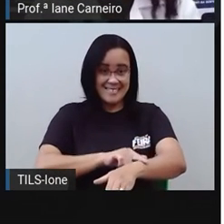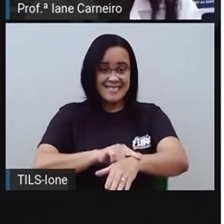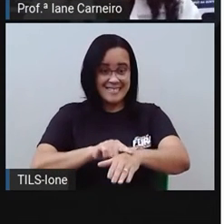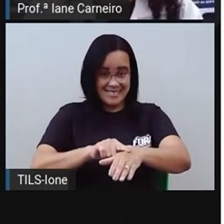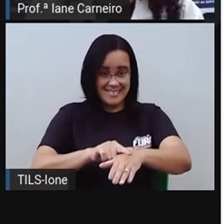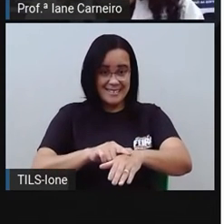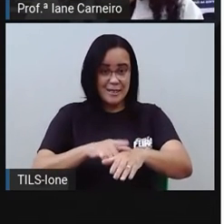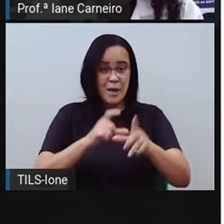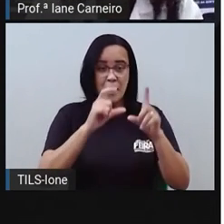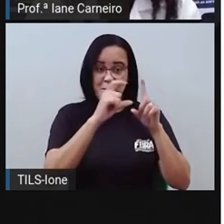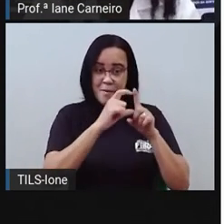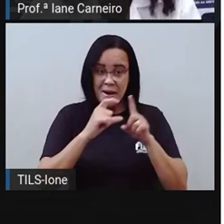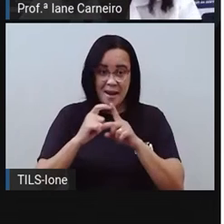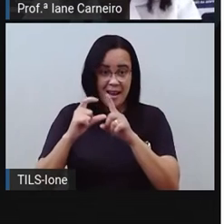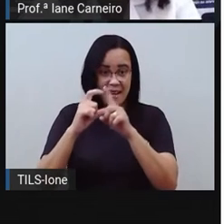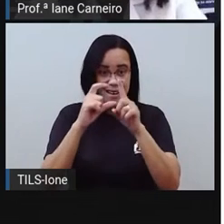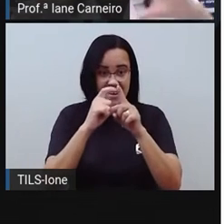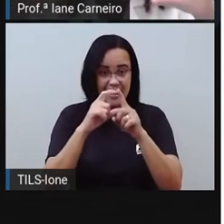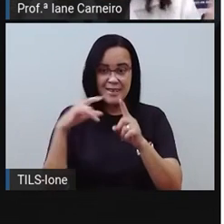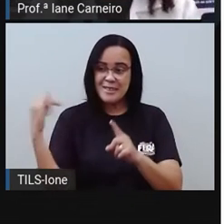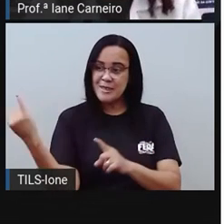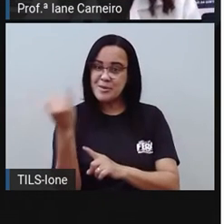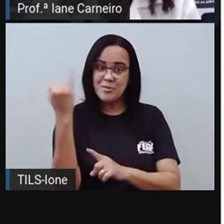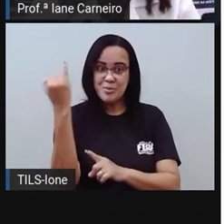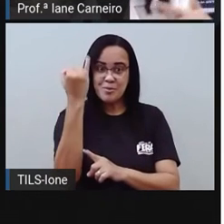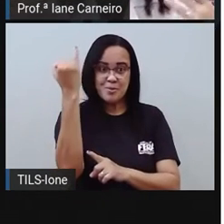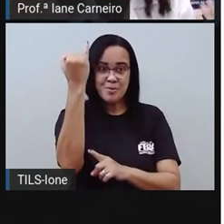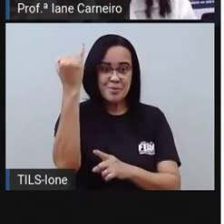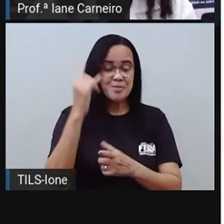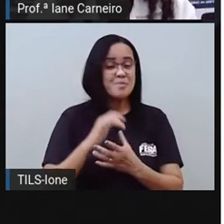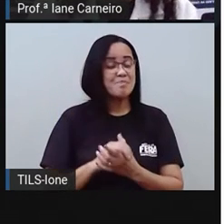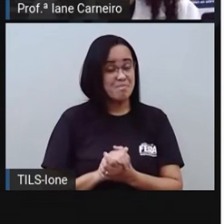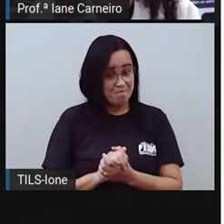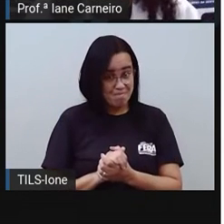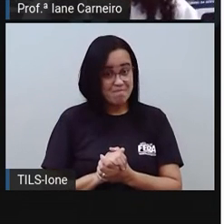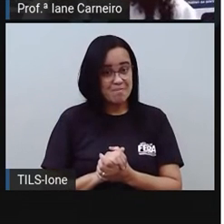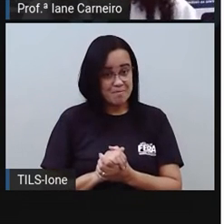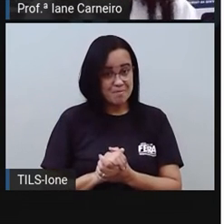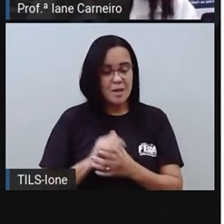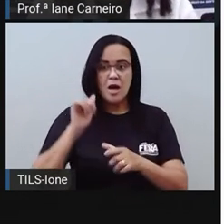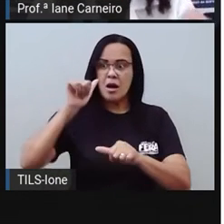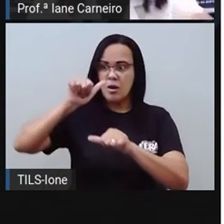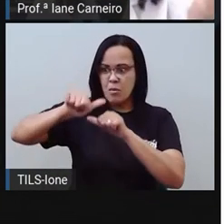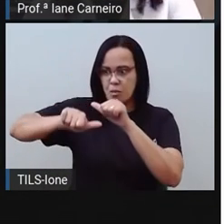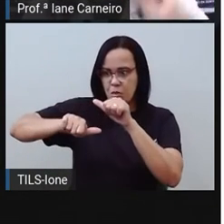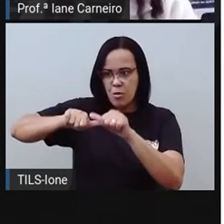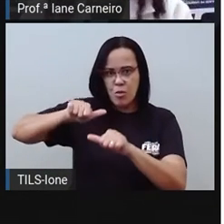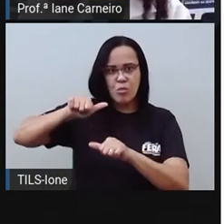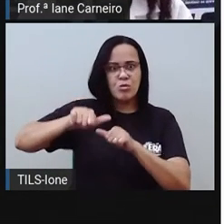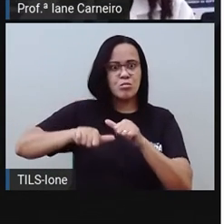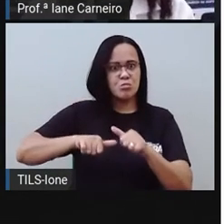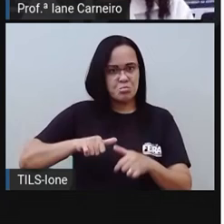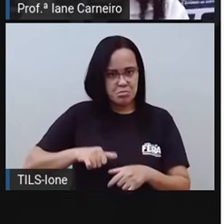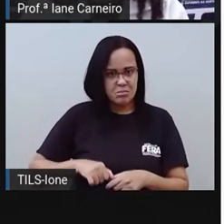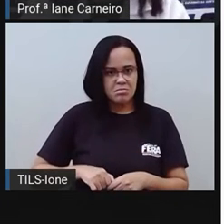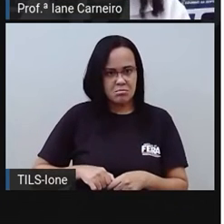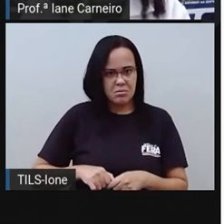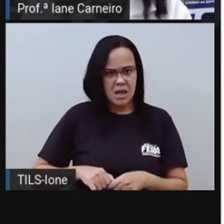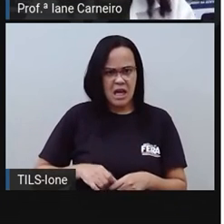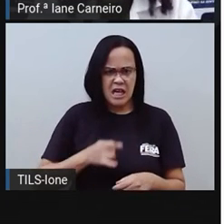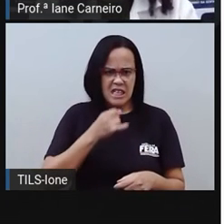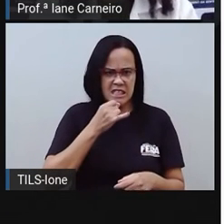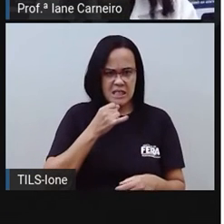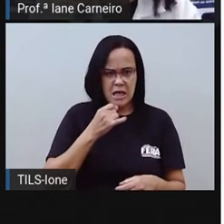muito importantes, né, e muda tudo. Então, se você está precisando de uma coisa, você não fala, ah, me dá isso aí logo, fulano.